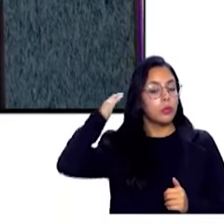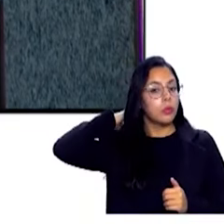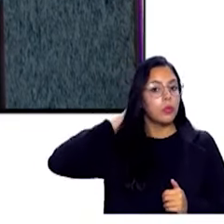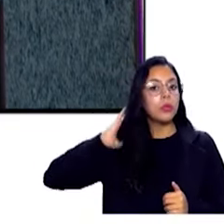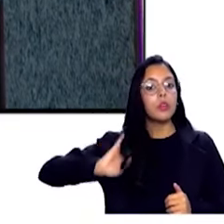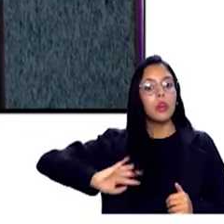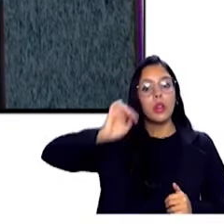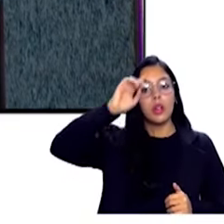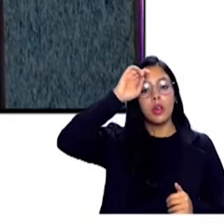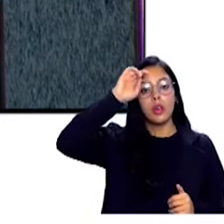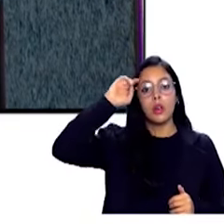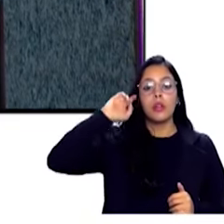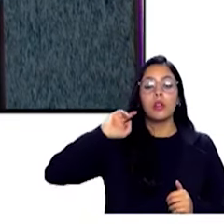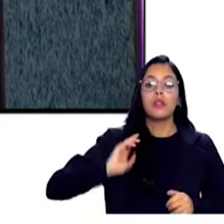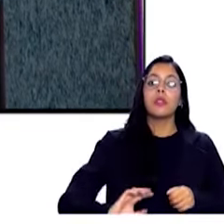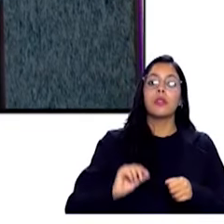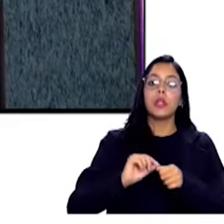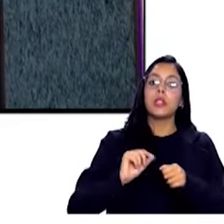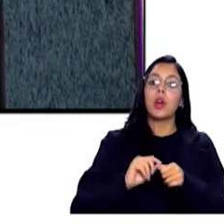de